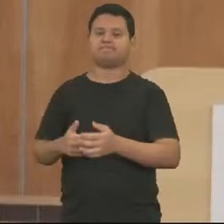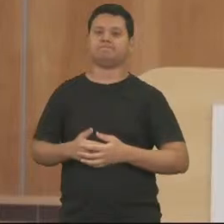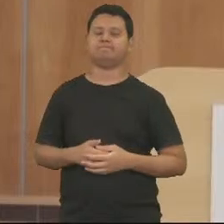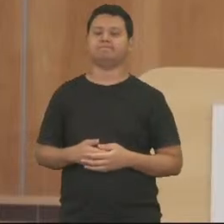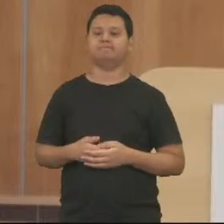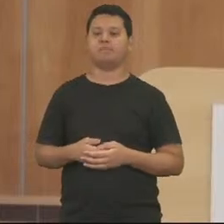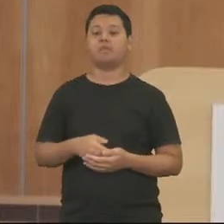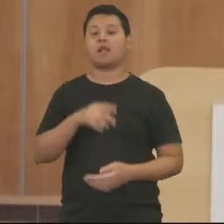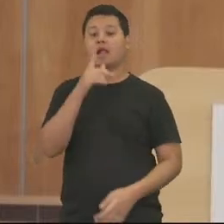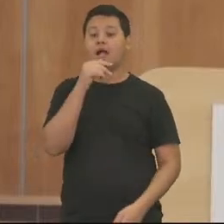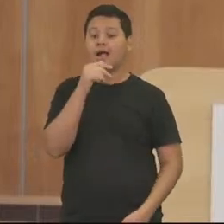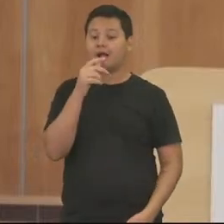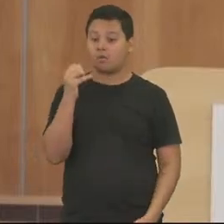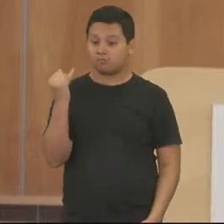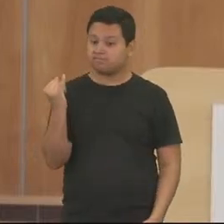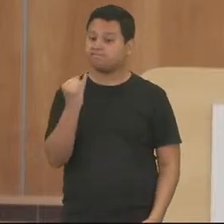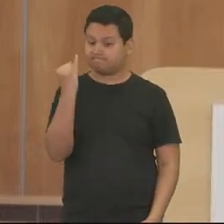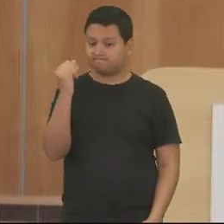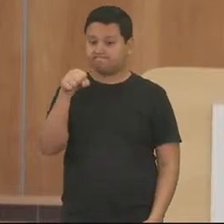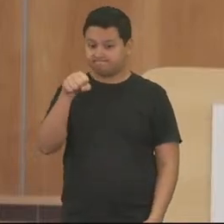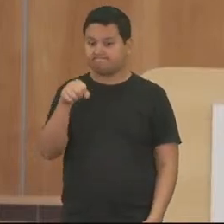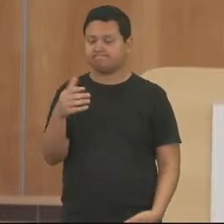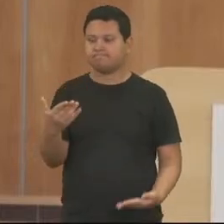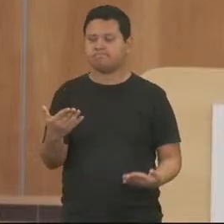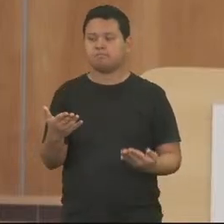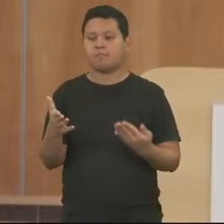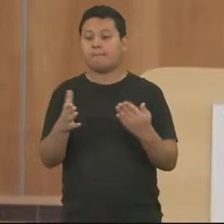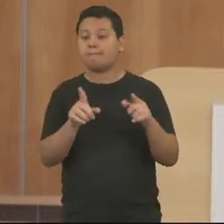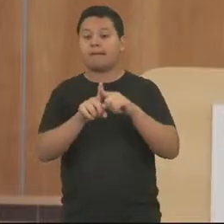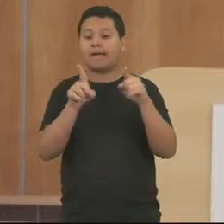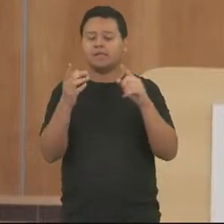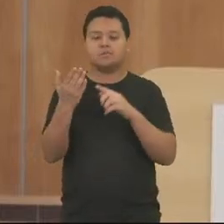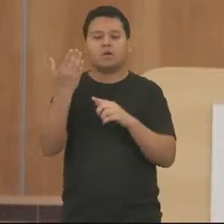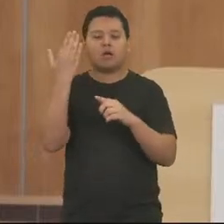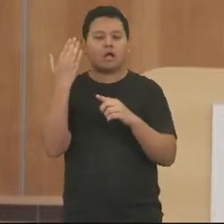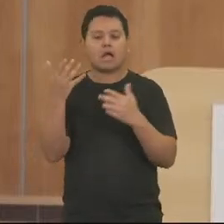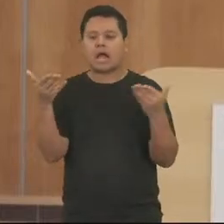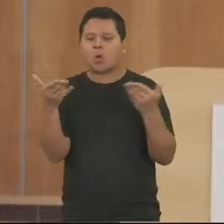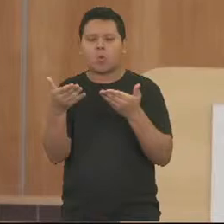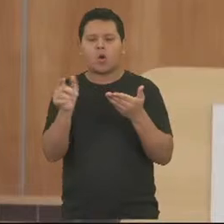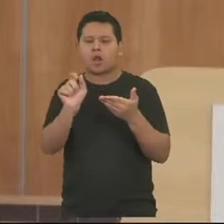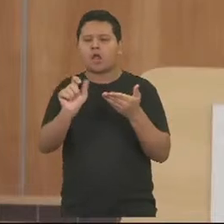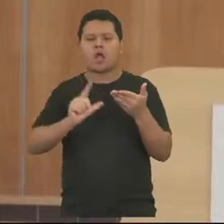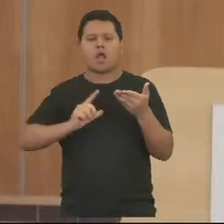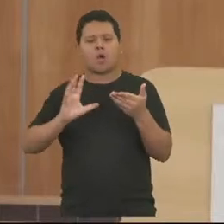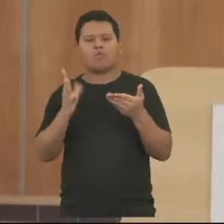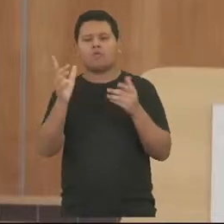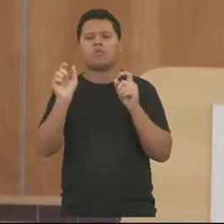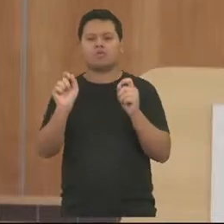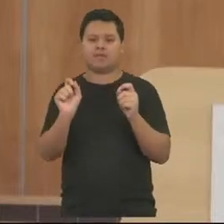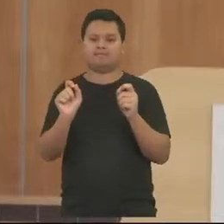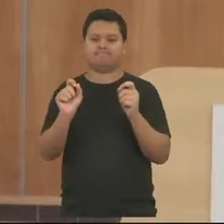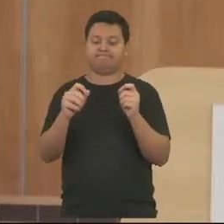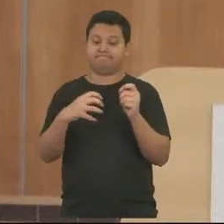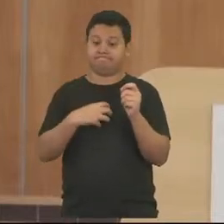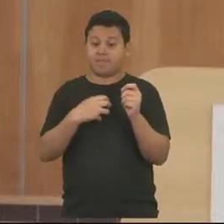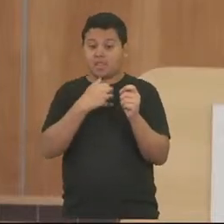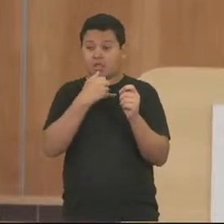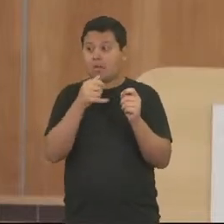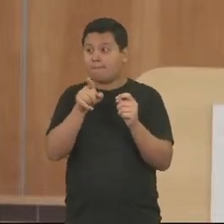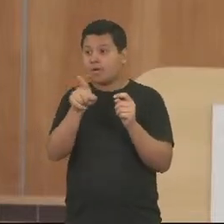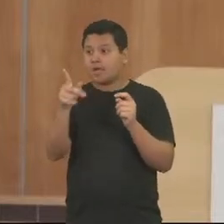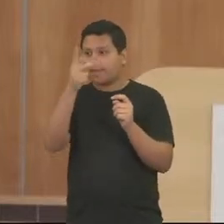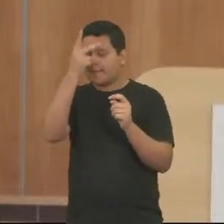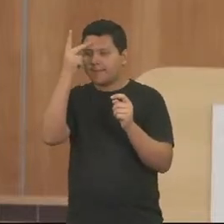A água é importante. Recentemente, vereador, a gente teve aqui em Jacareí uma série de acontecimentos infelizes em que pessoas